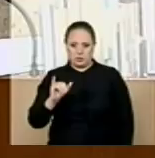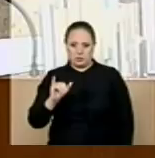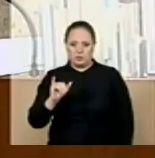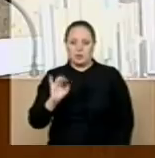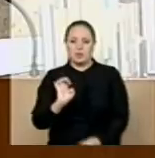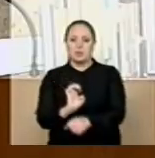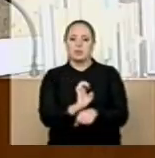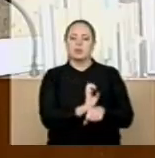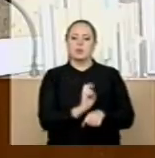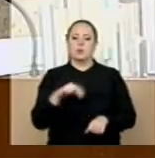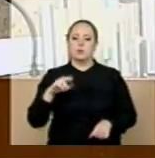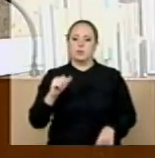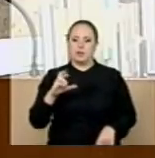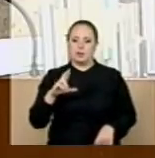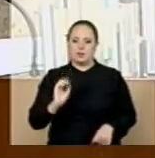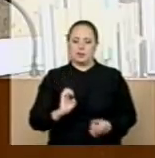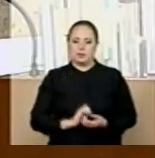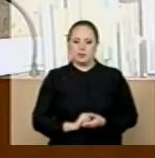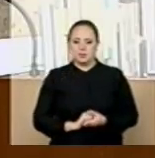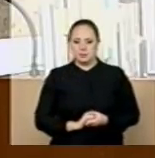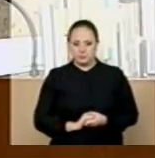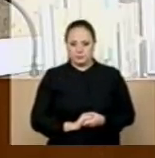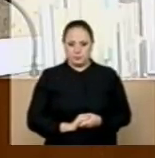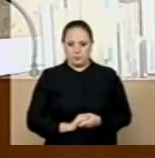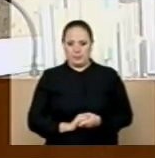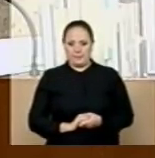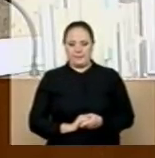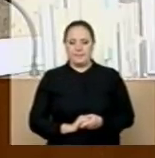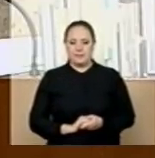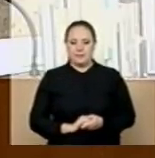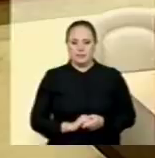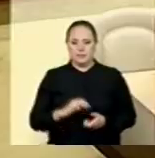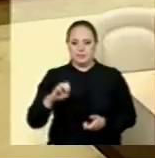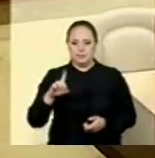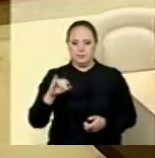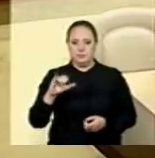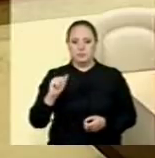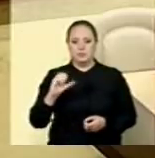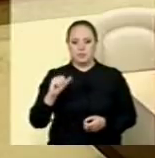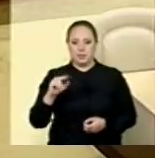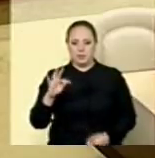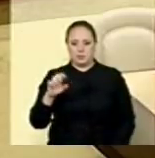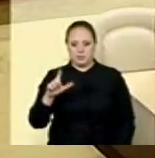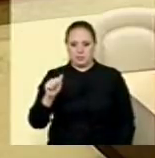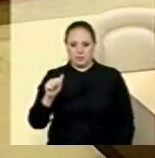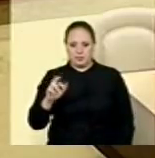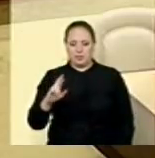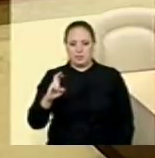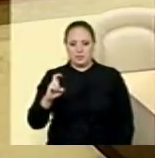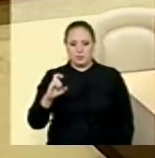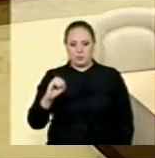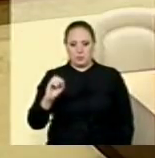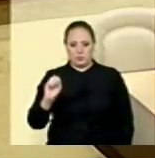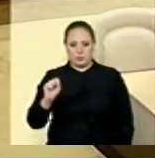Estaduais, UNACLE. E a medida cautelar em ação direta de inconstitucionalidade 5.825, procedente do Mato